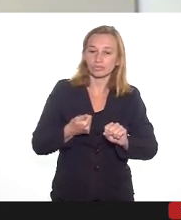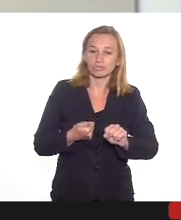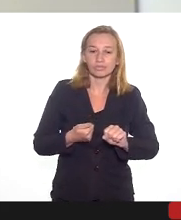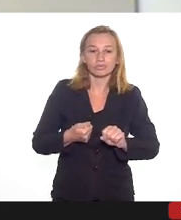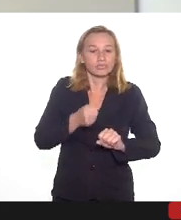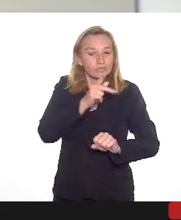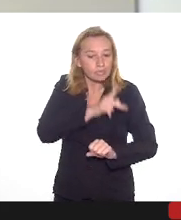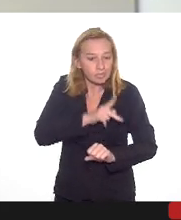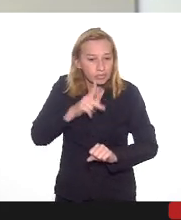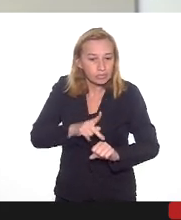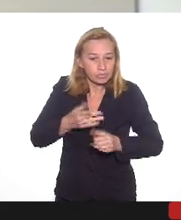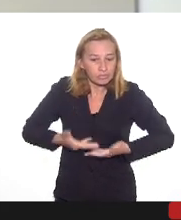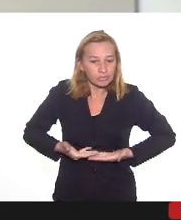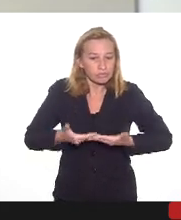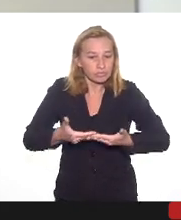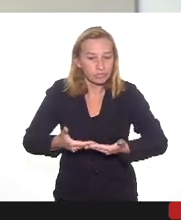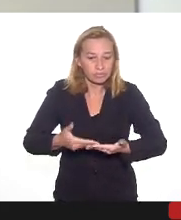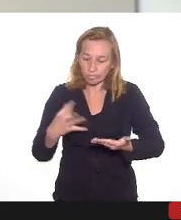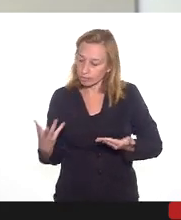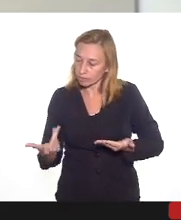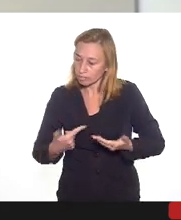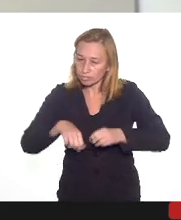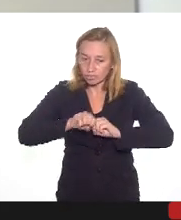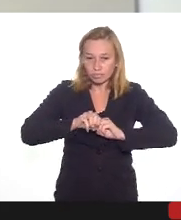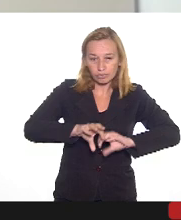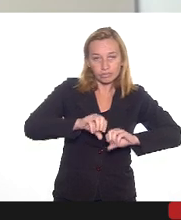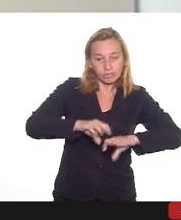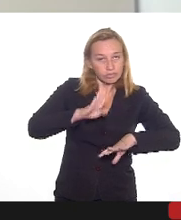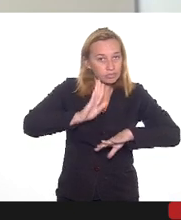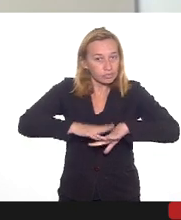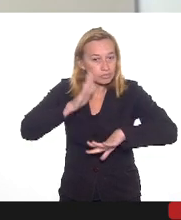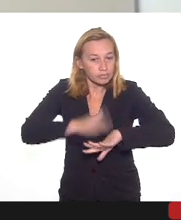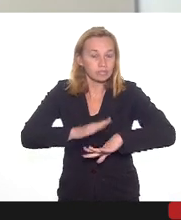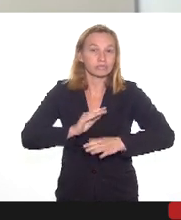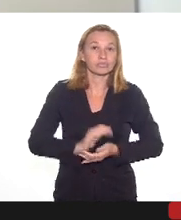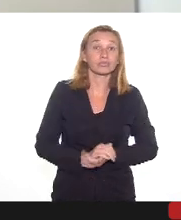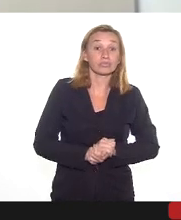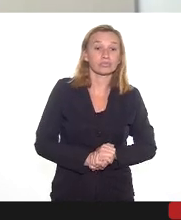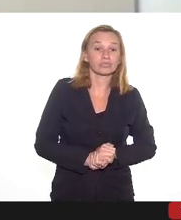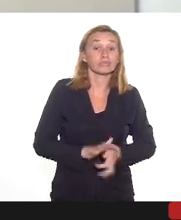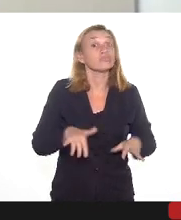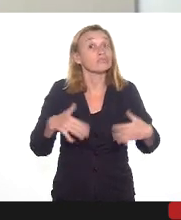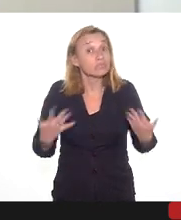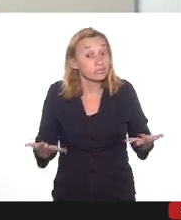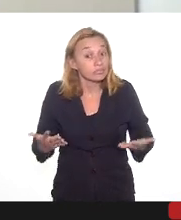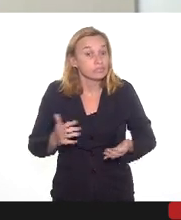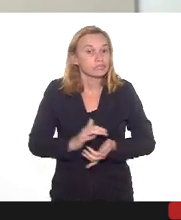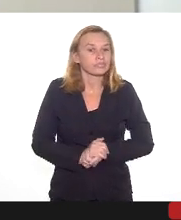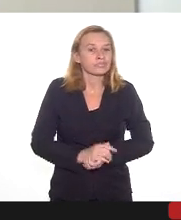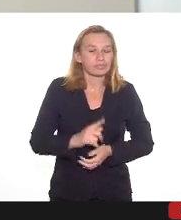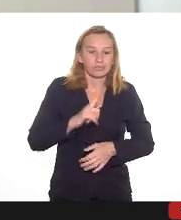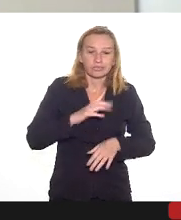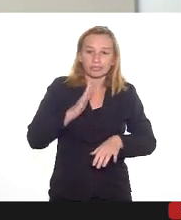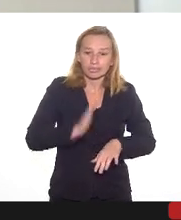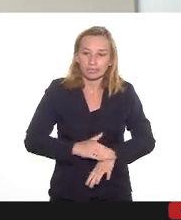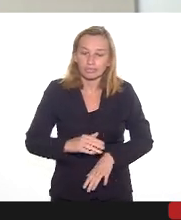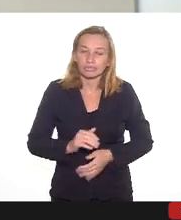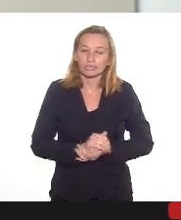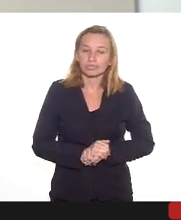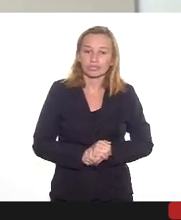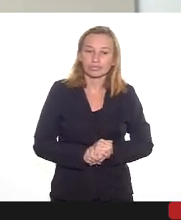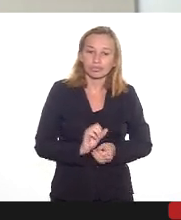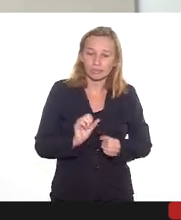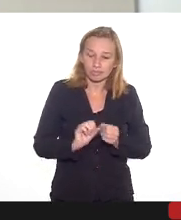profissional que ofereça uma educação de cada vez mais qualidade. Então, se isso, né, a gente tem margem legal para fazer